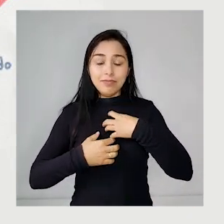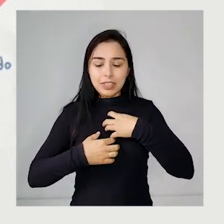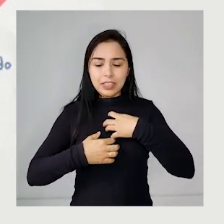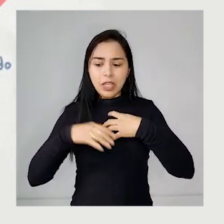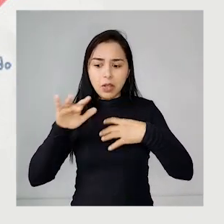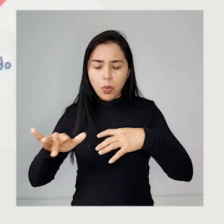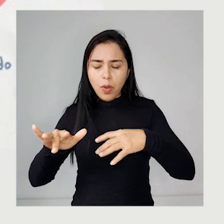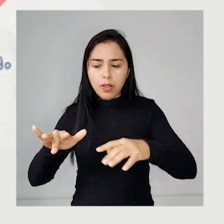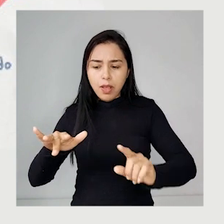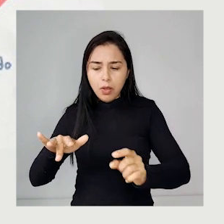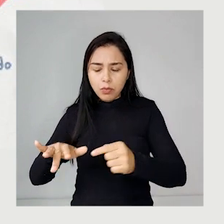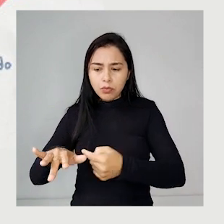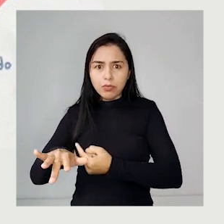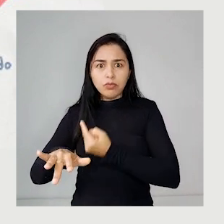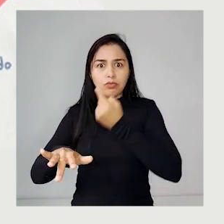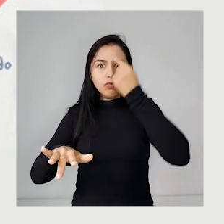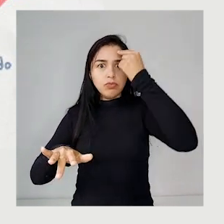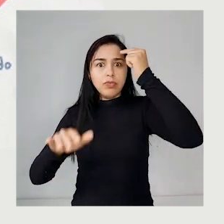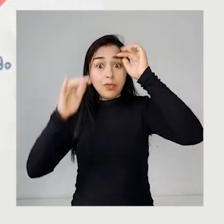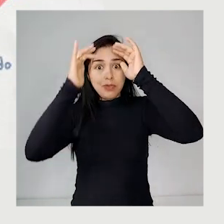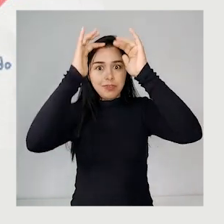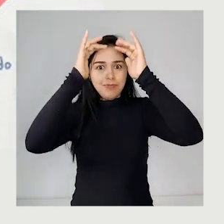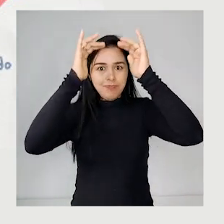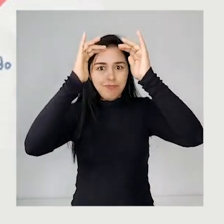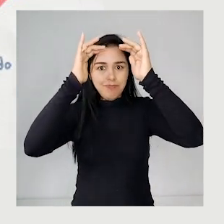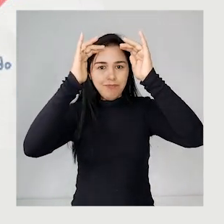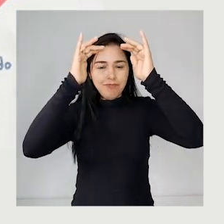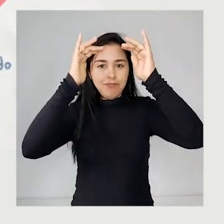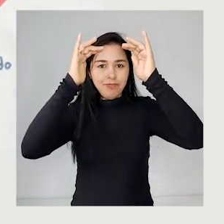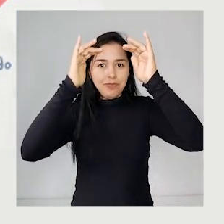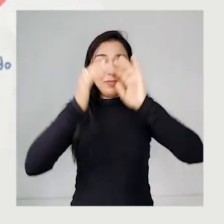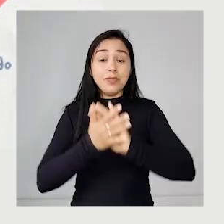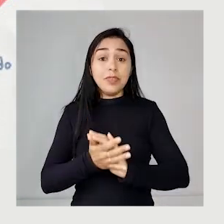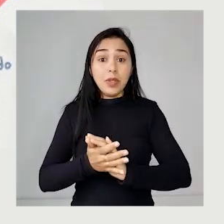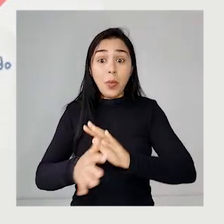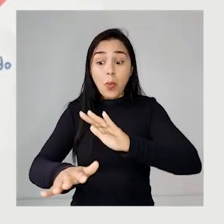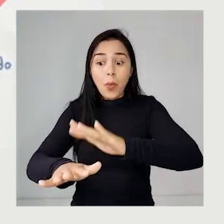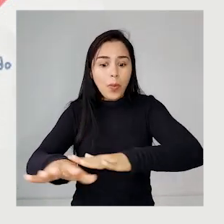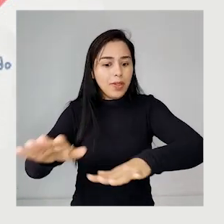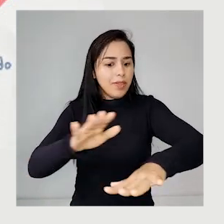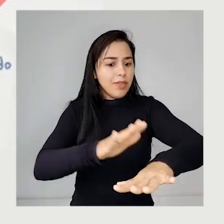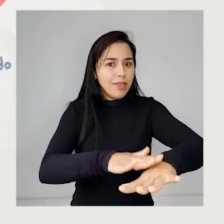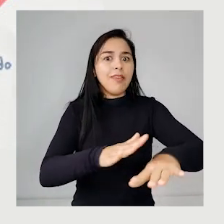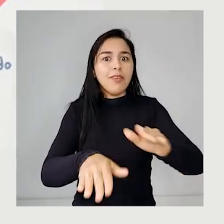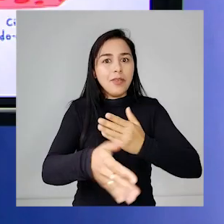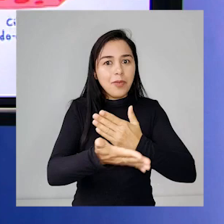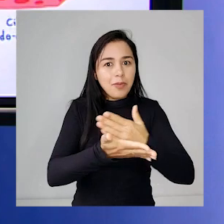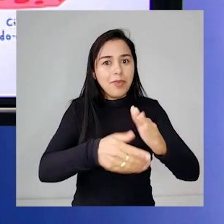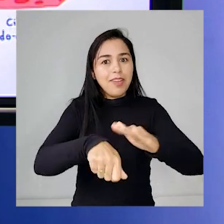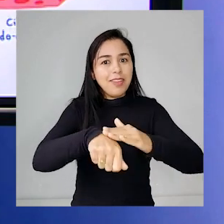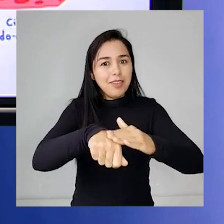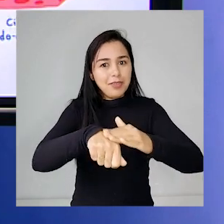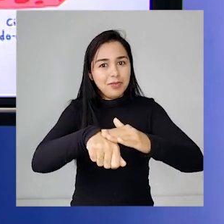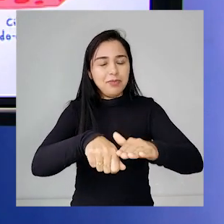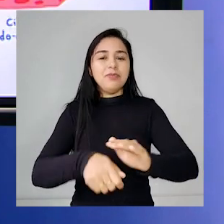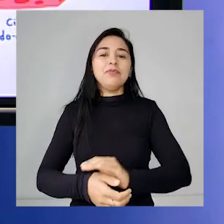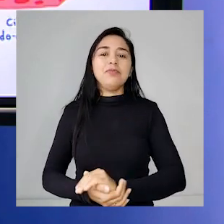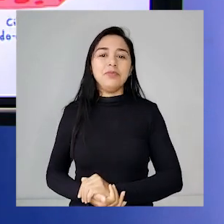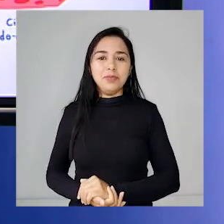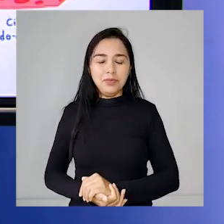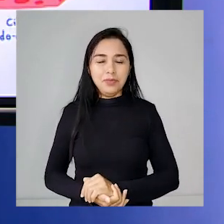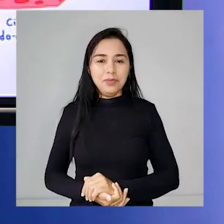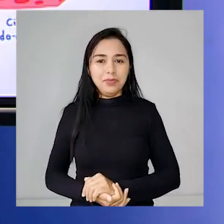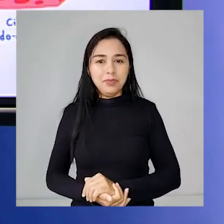sistema nervoso. Os sentidos, aqui como o tato, iniciam na pele. E ele